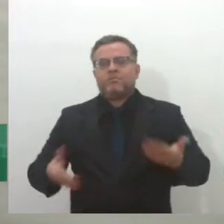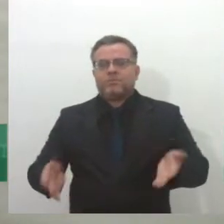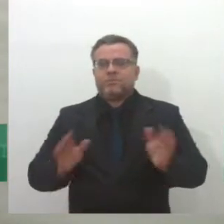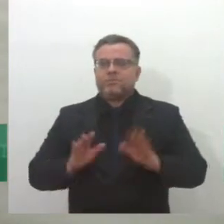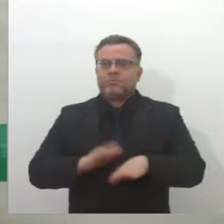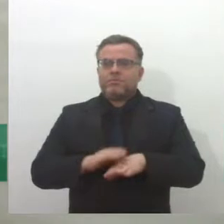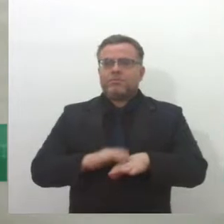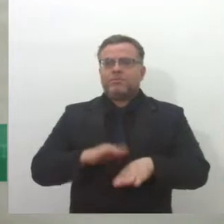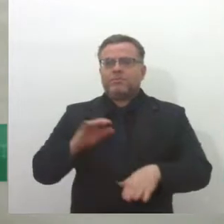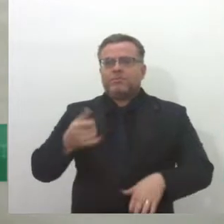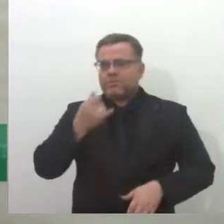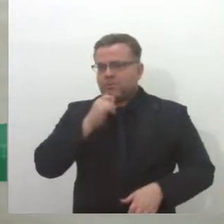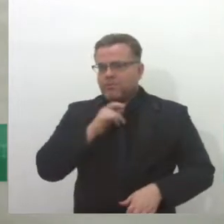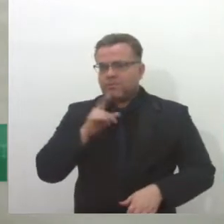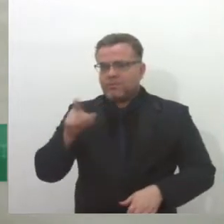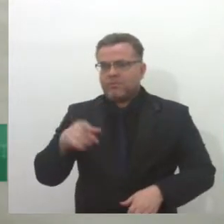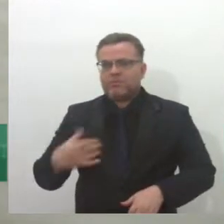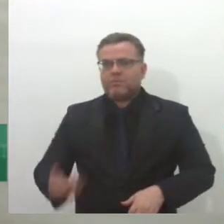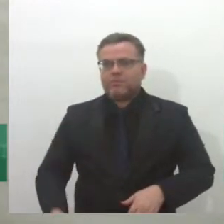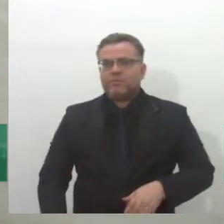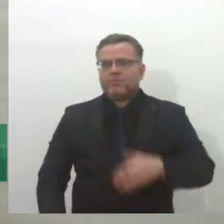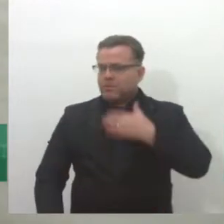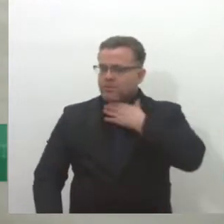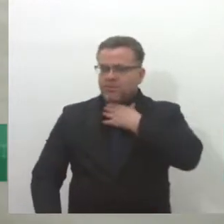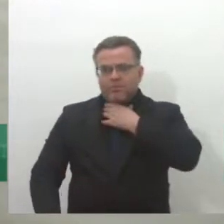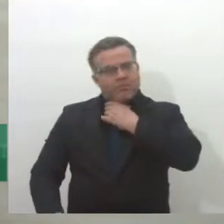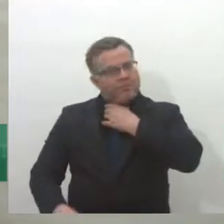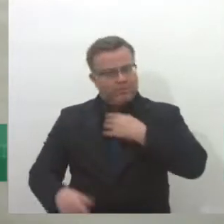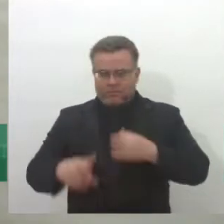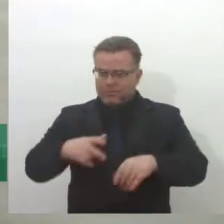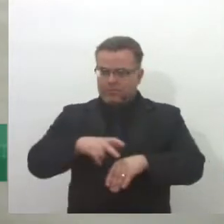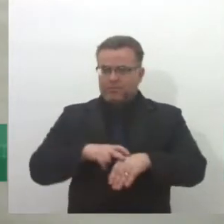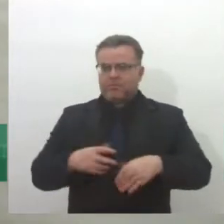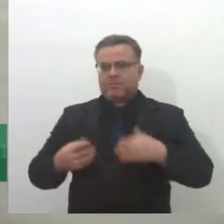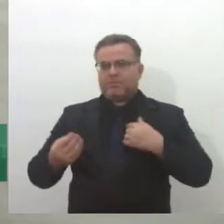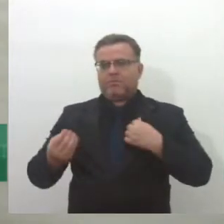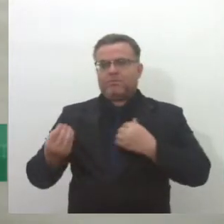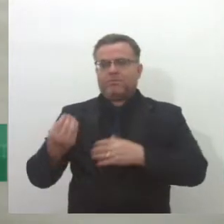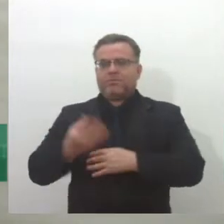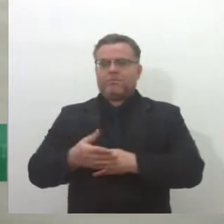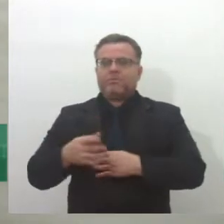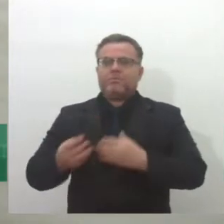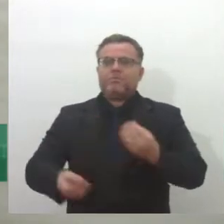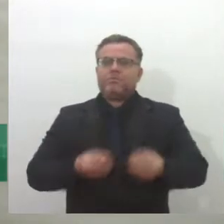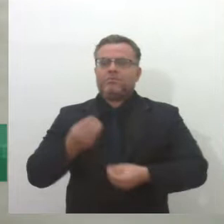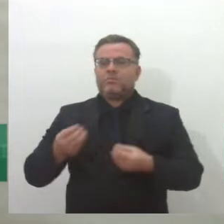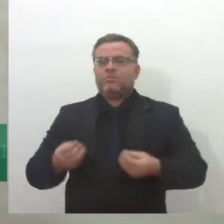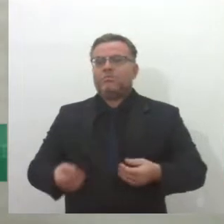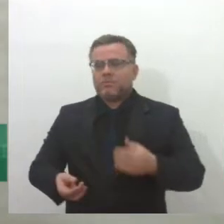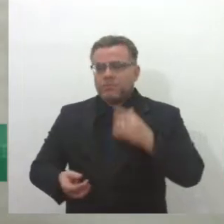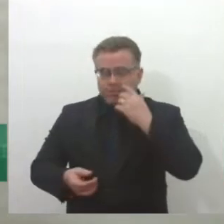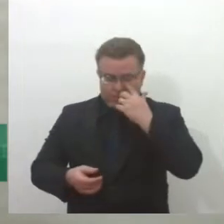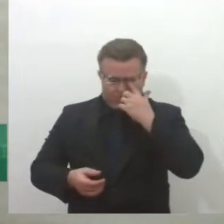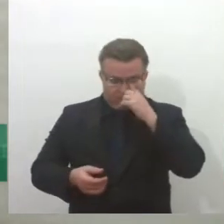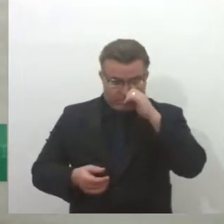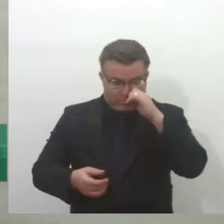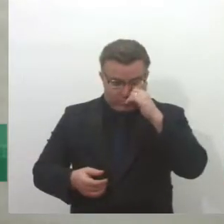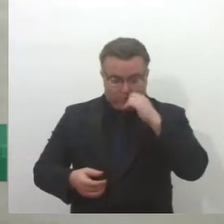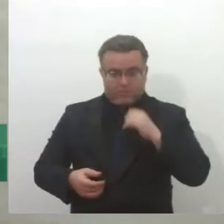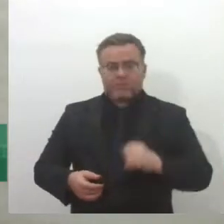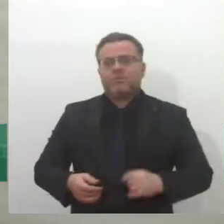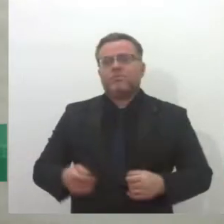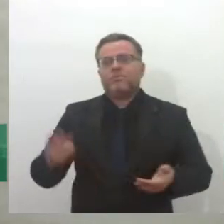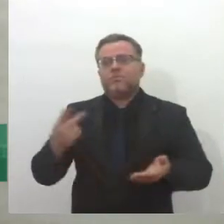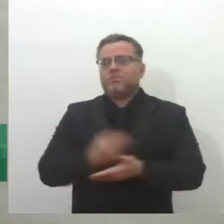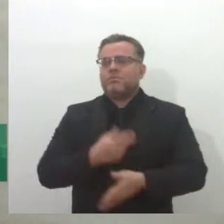de eletricidade. Para isso, a devolução se dará na forma de créditos. Mas como isso aconteceu?